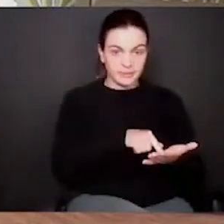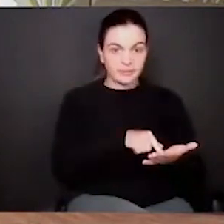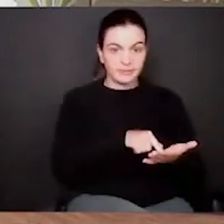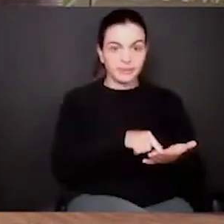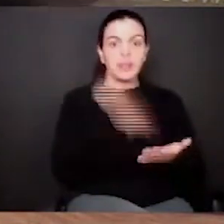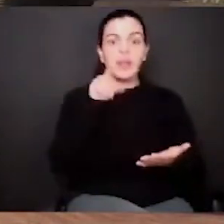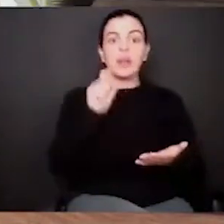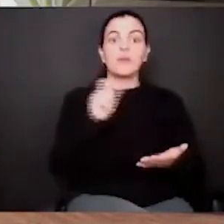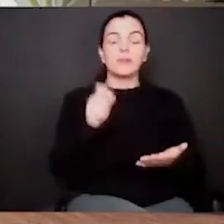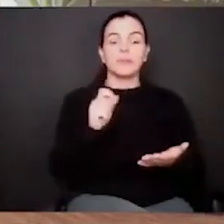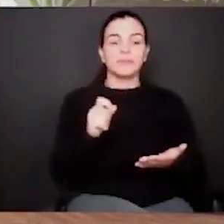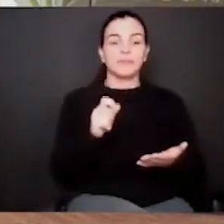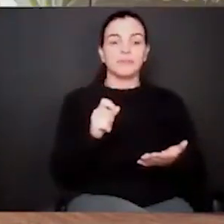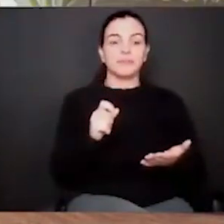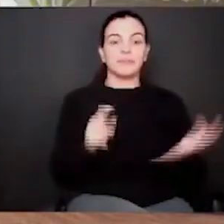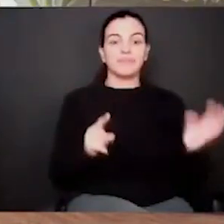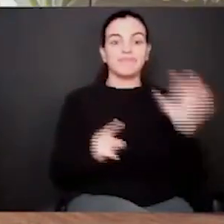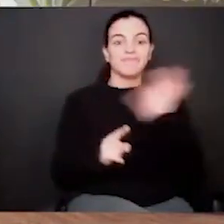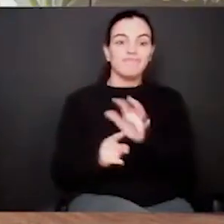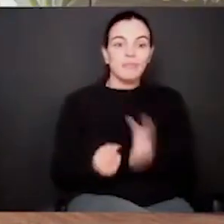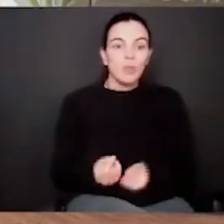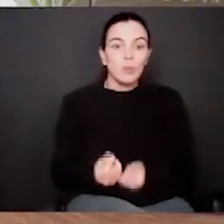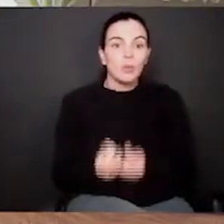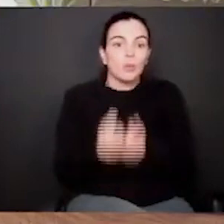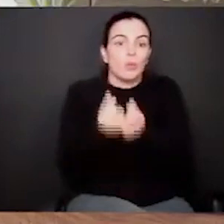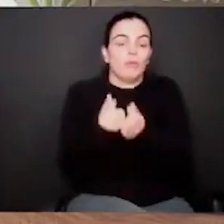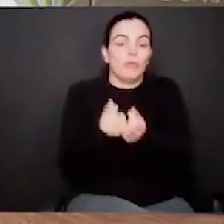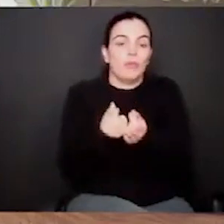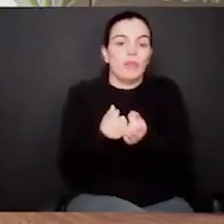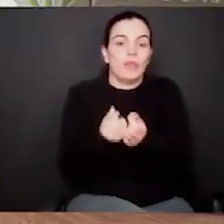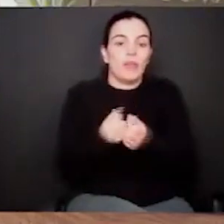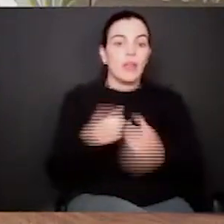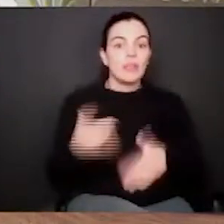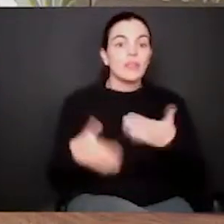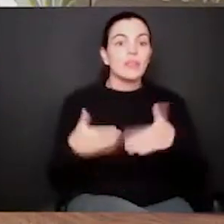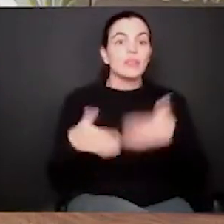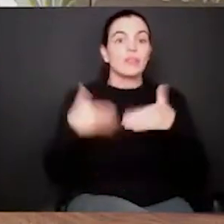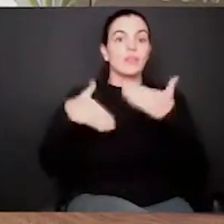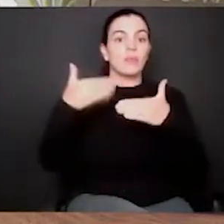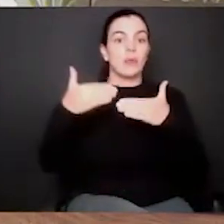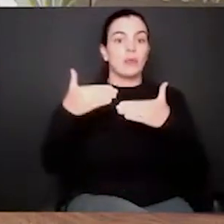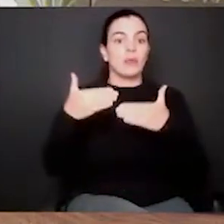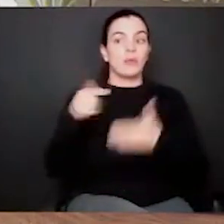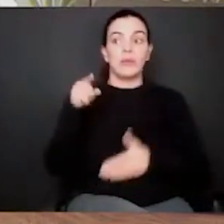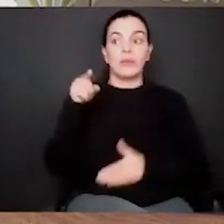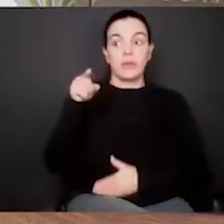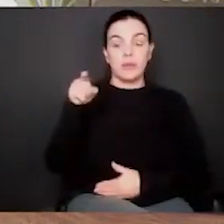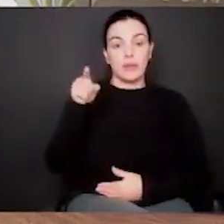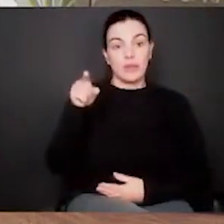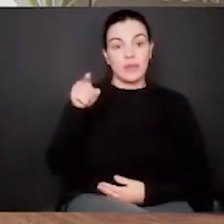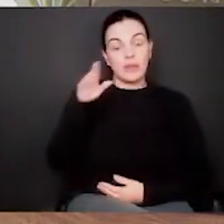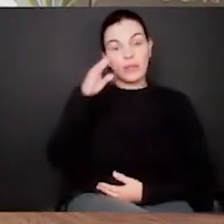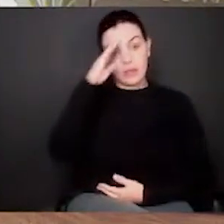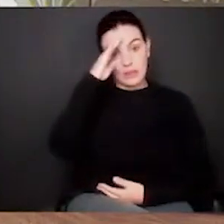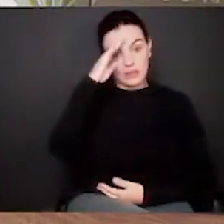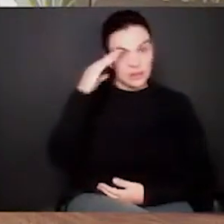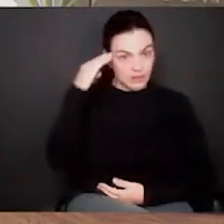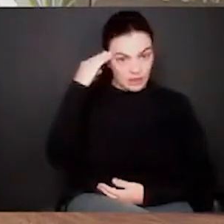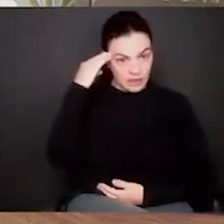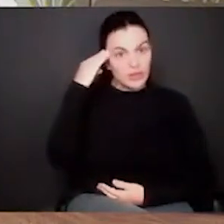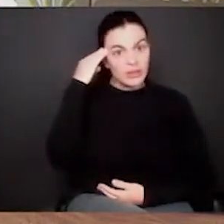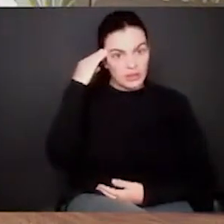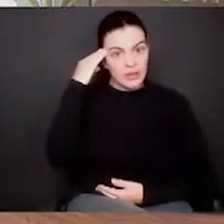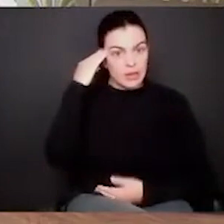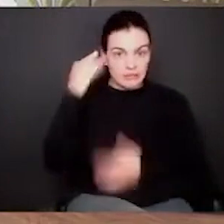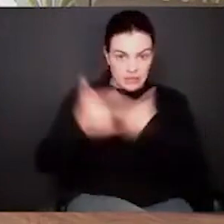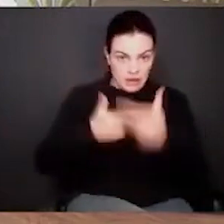econômico, tem reflexo no desenvolvimento. Vereadora Tânia Guerreiro, a senhora que se debruça tanto sobre essa causa.